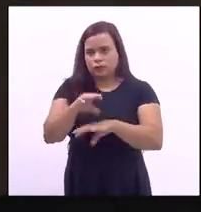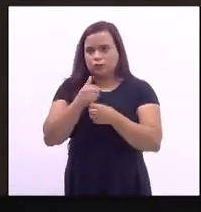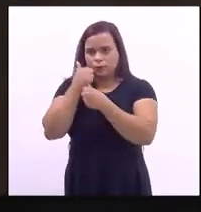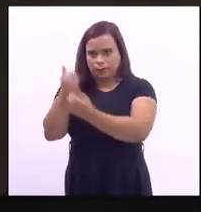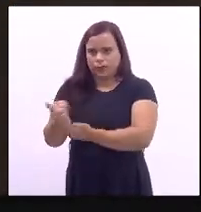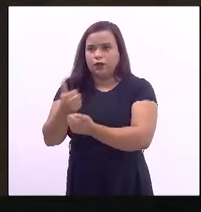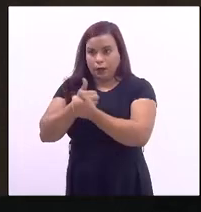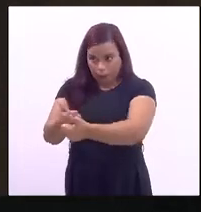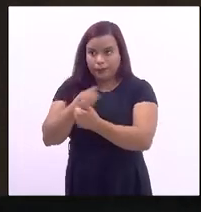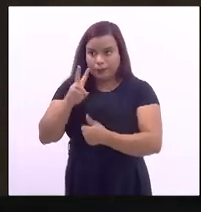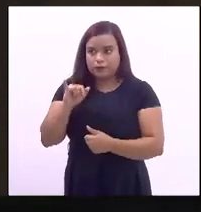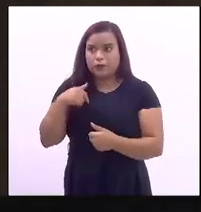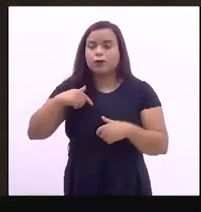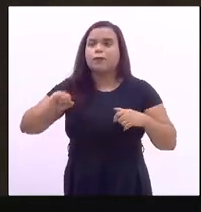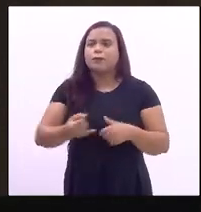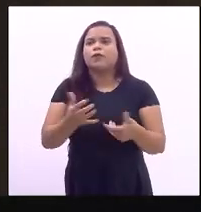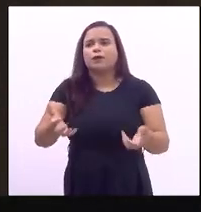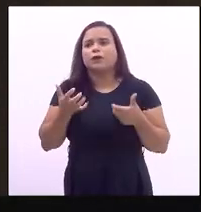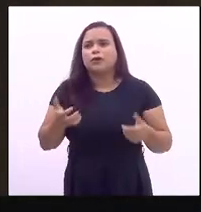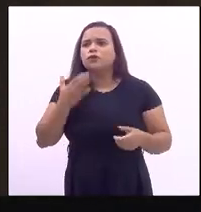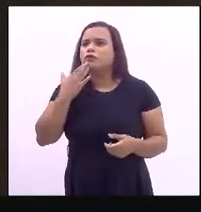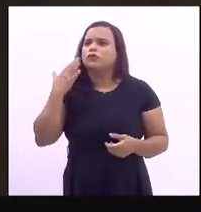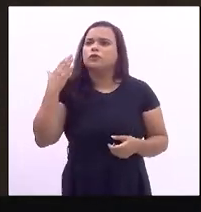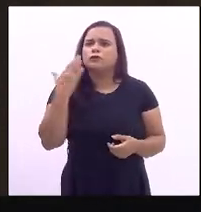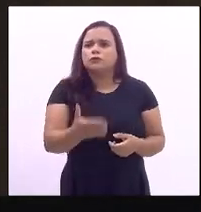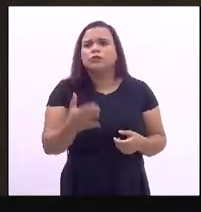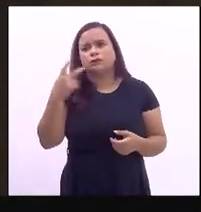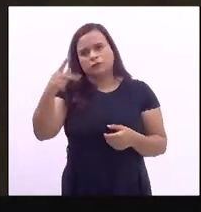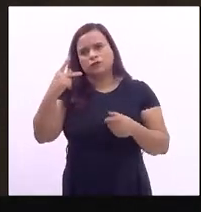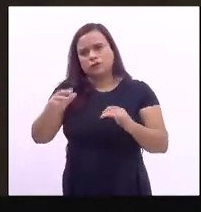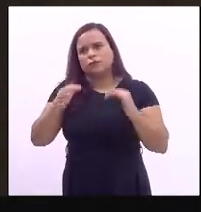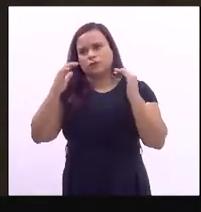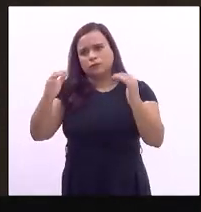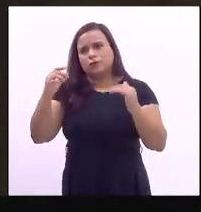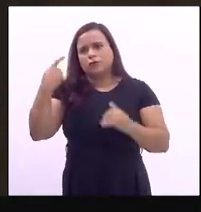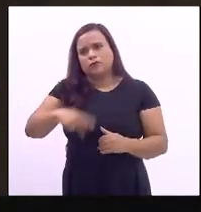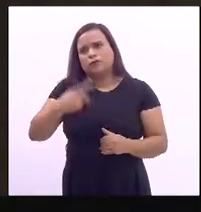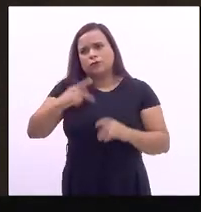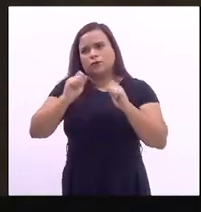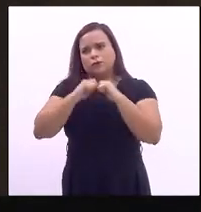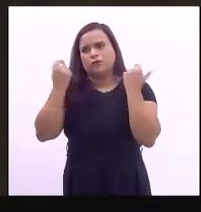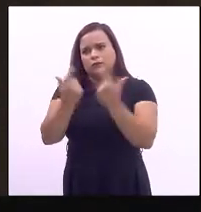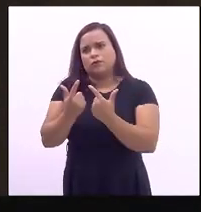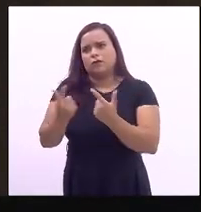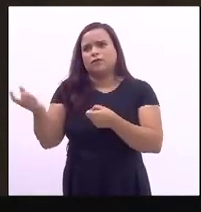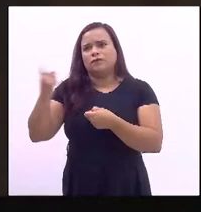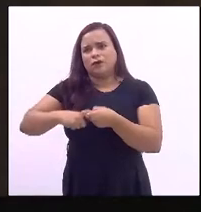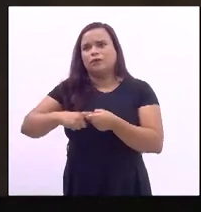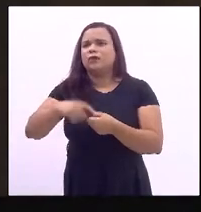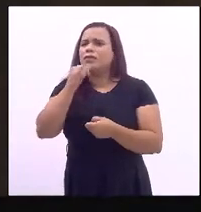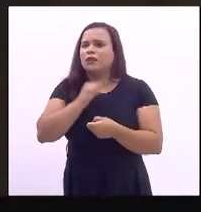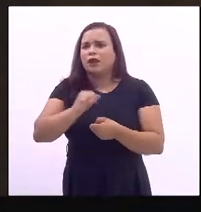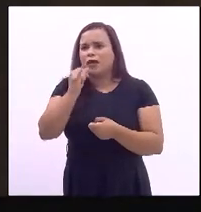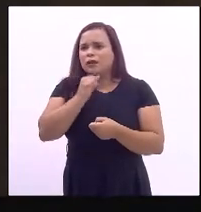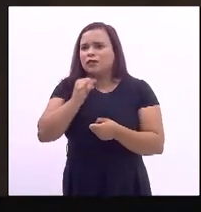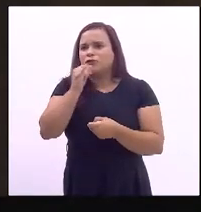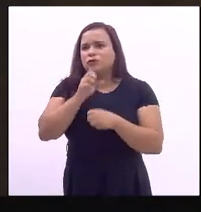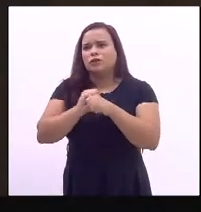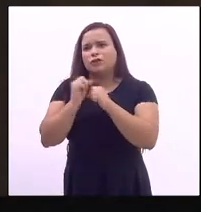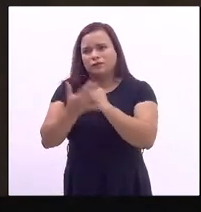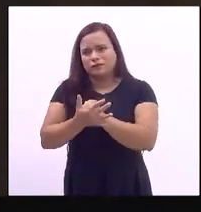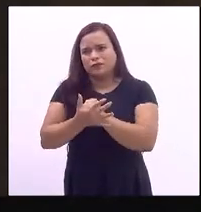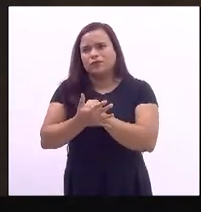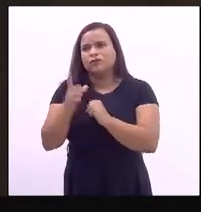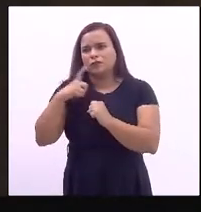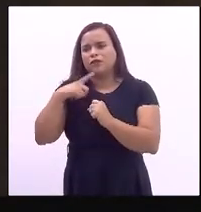aproveitar Presidente aqui para solicitar de vossa excelência que a casa retome os testes é de covide